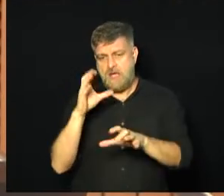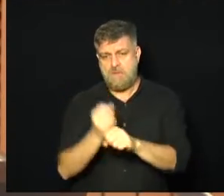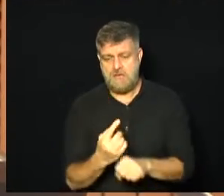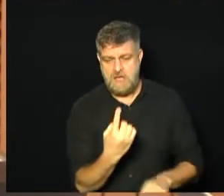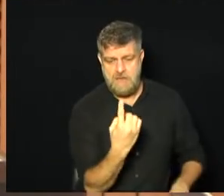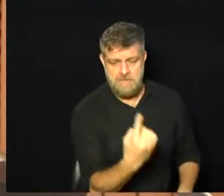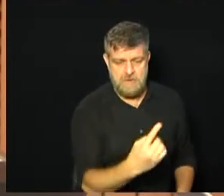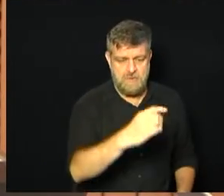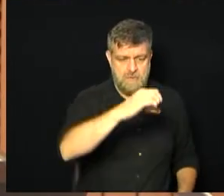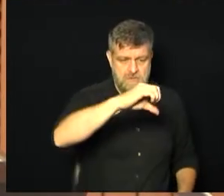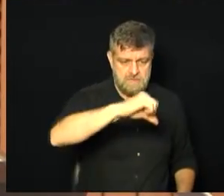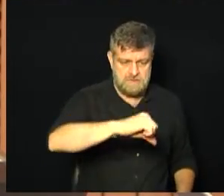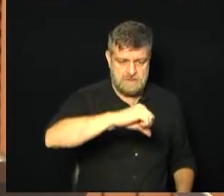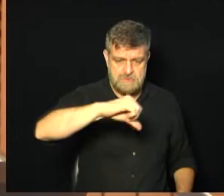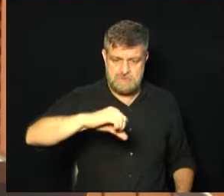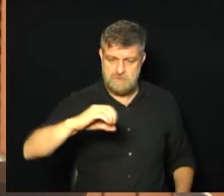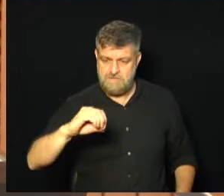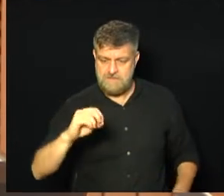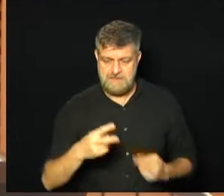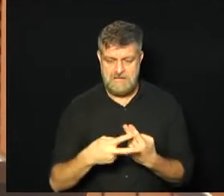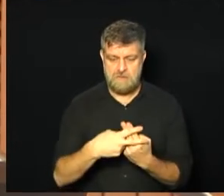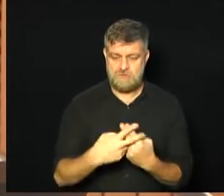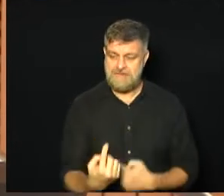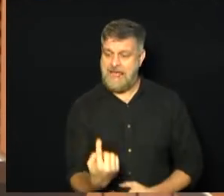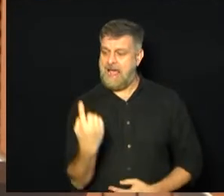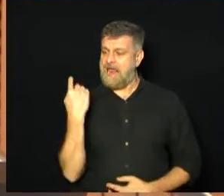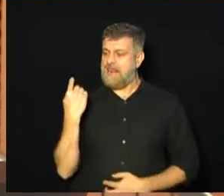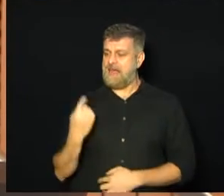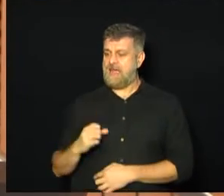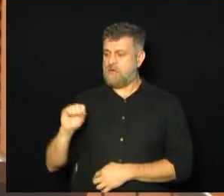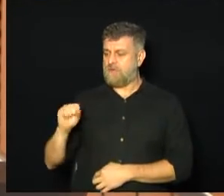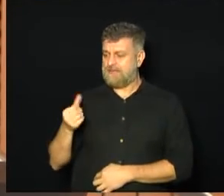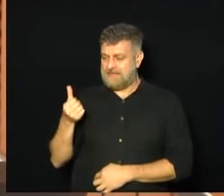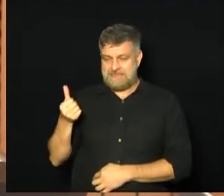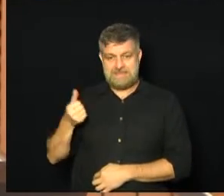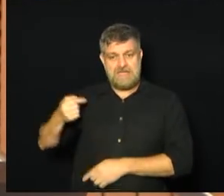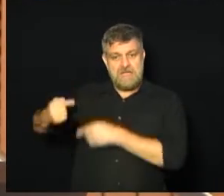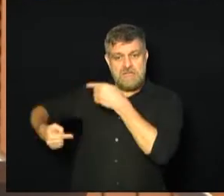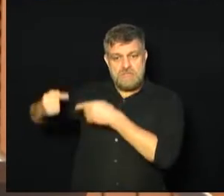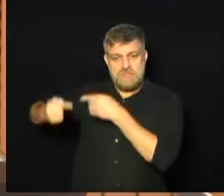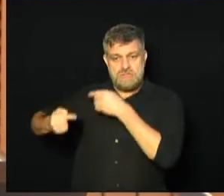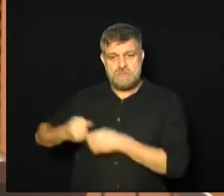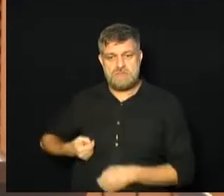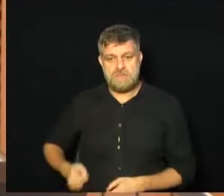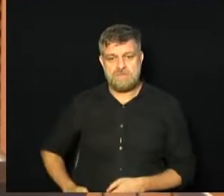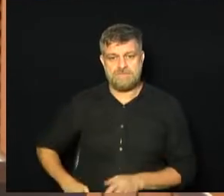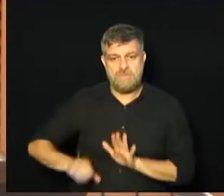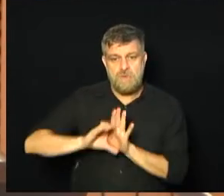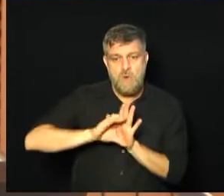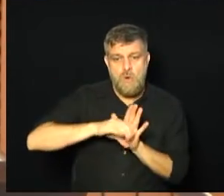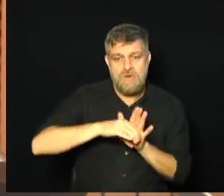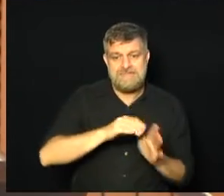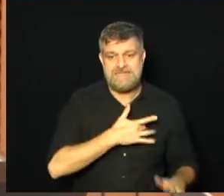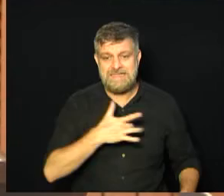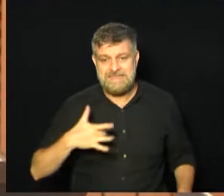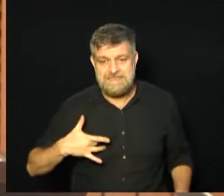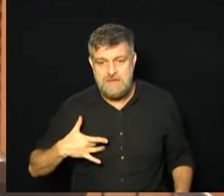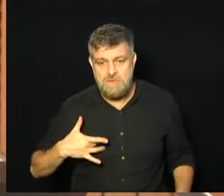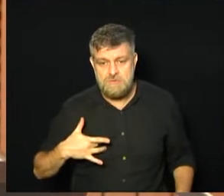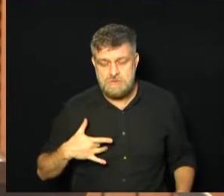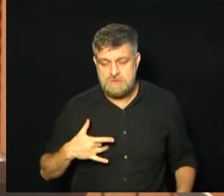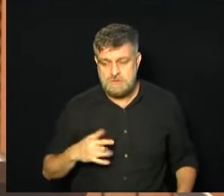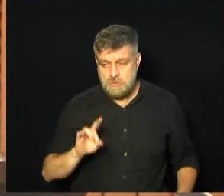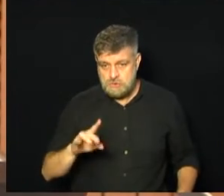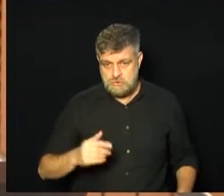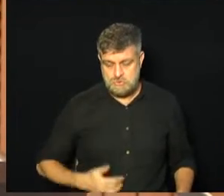1990, com o SUS. Né? Então, lá em 86 se discutia um conceito de saúde que não era só o conceito do bem-estar biopsicossocial,